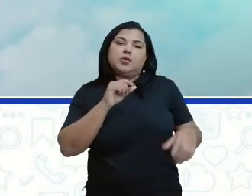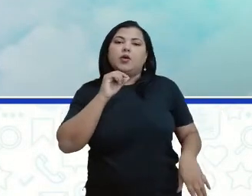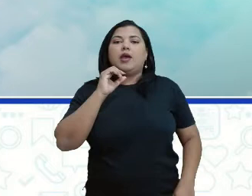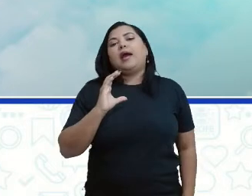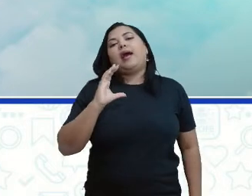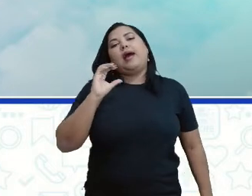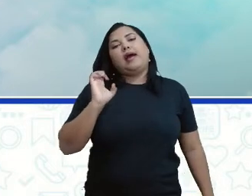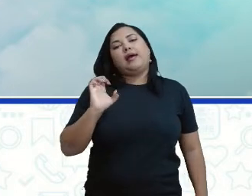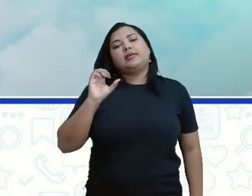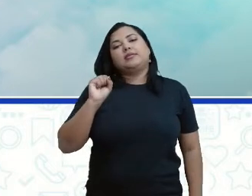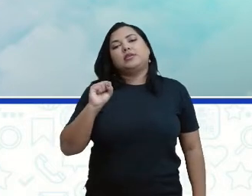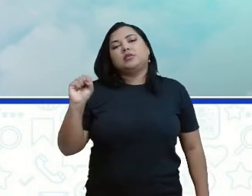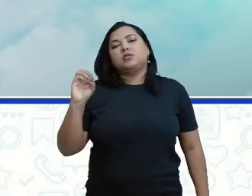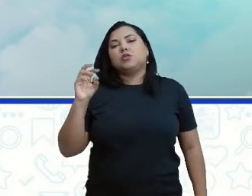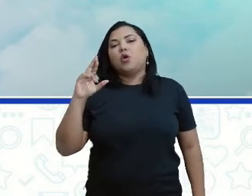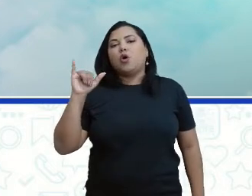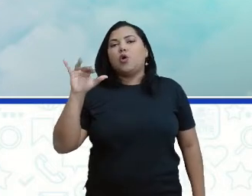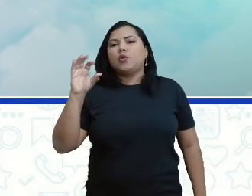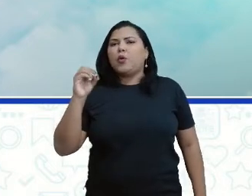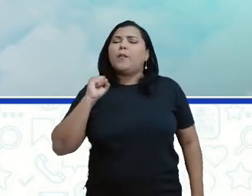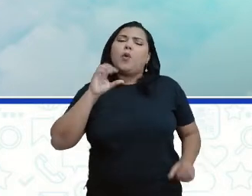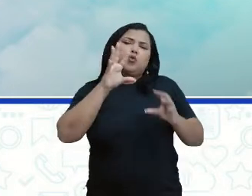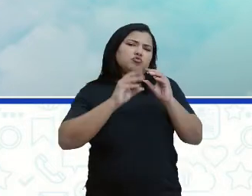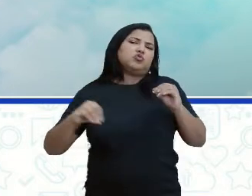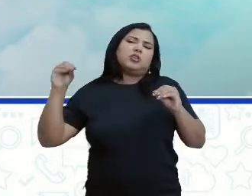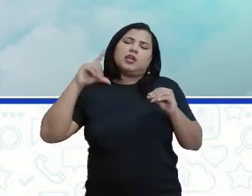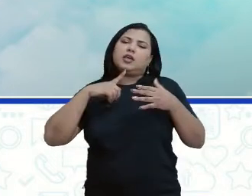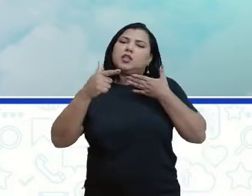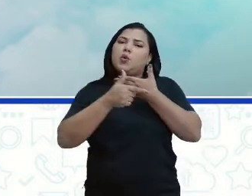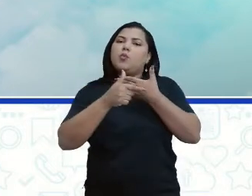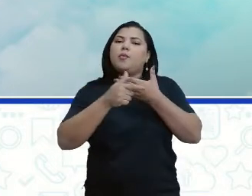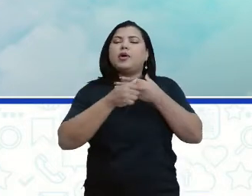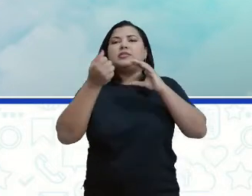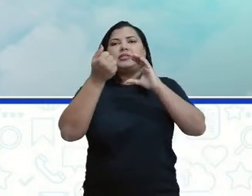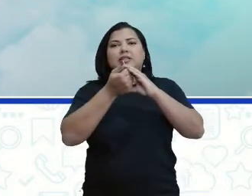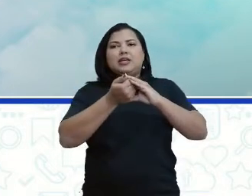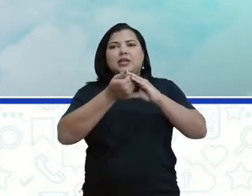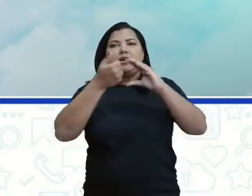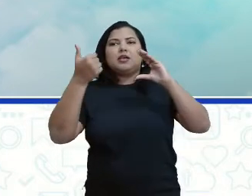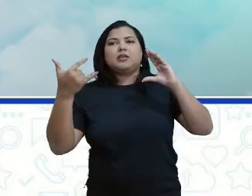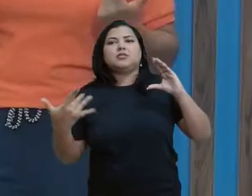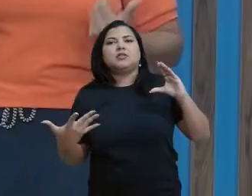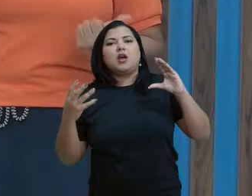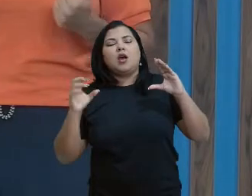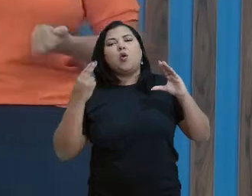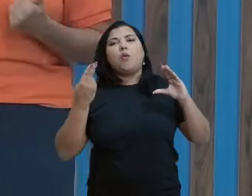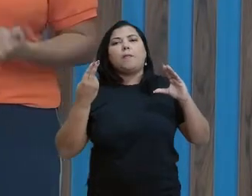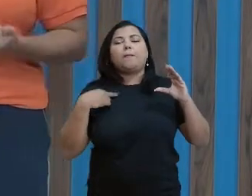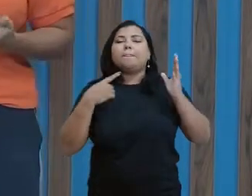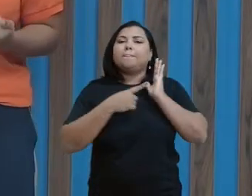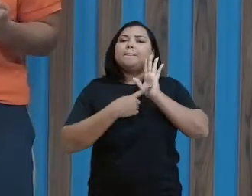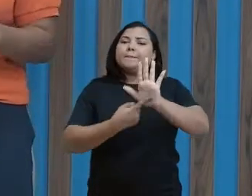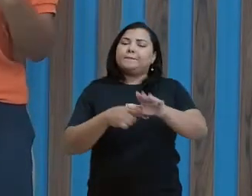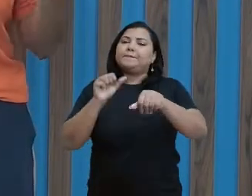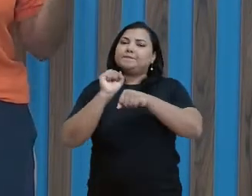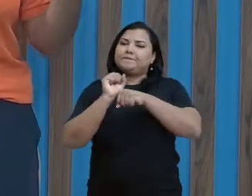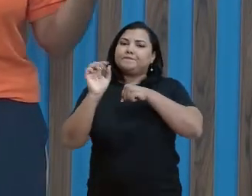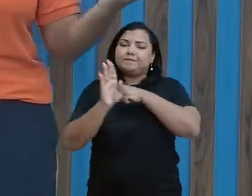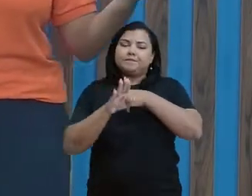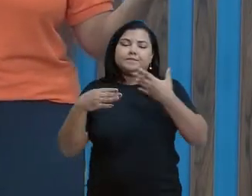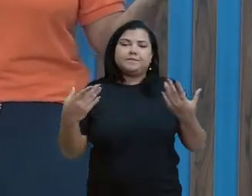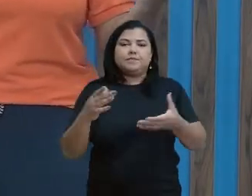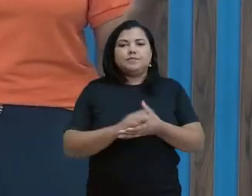elemento que eu posso tirar da oração, que tem a função de caracterizar ou determinar um substantivo. Então, um